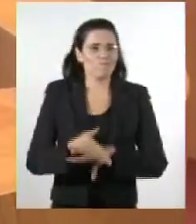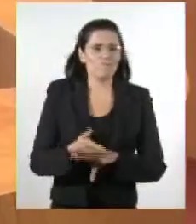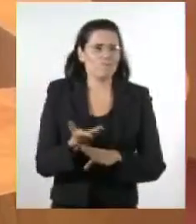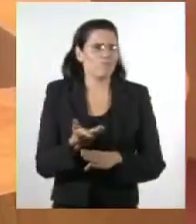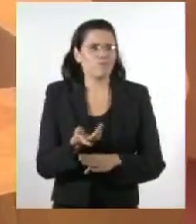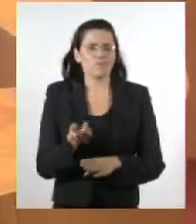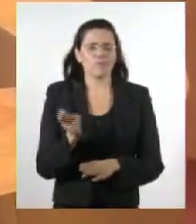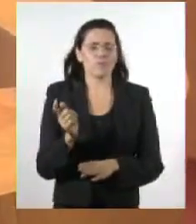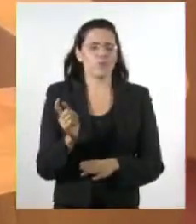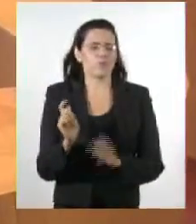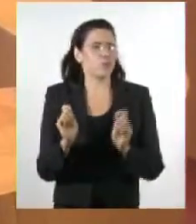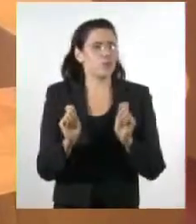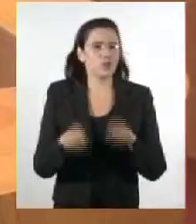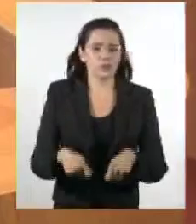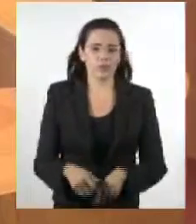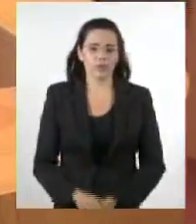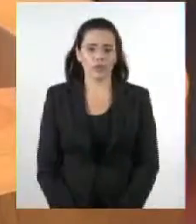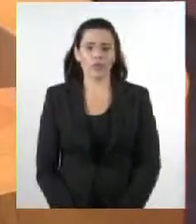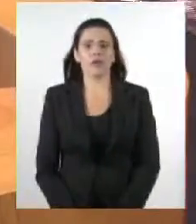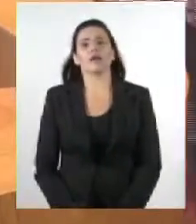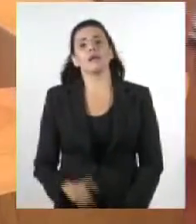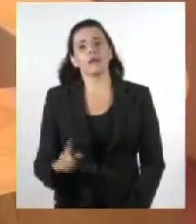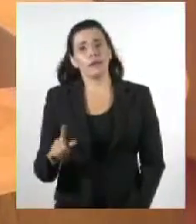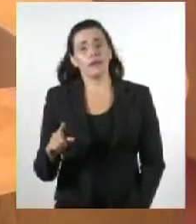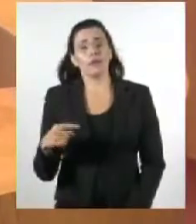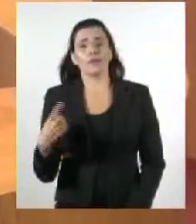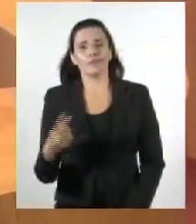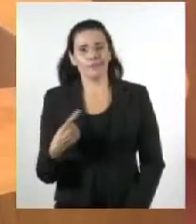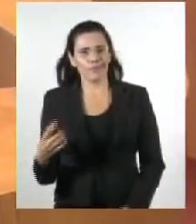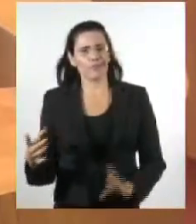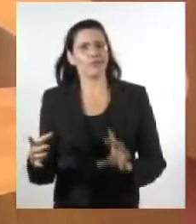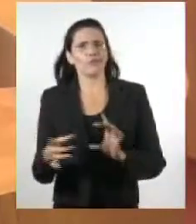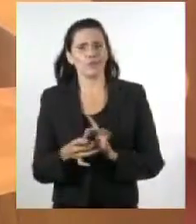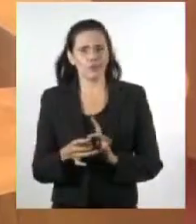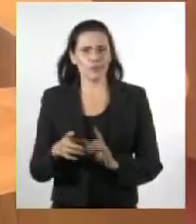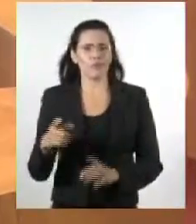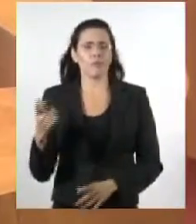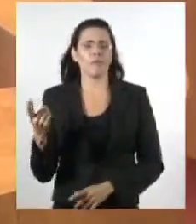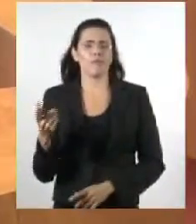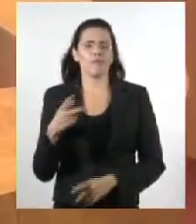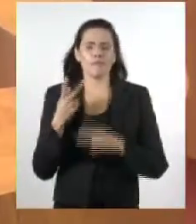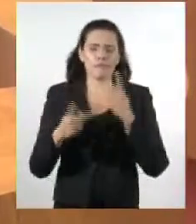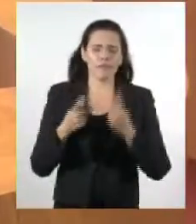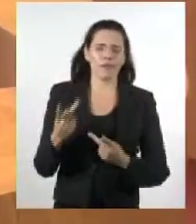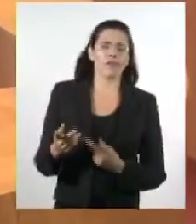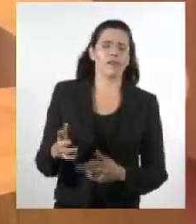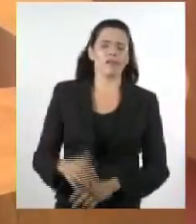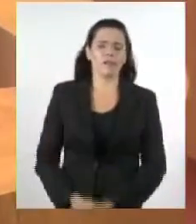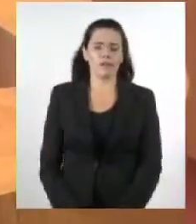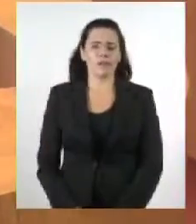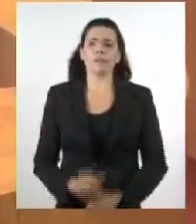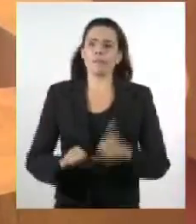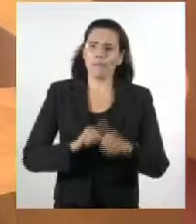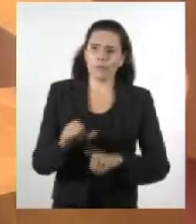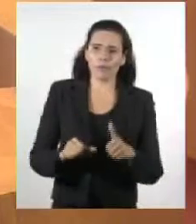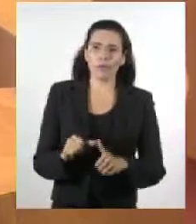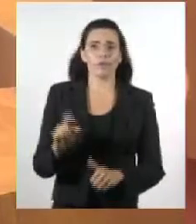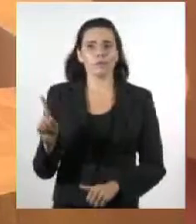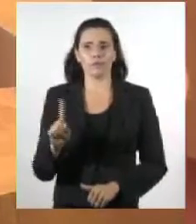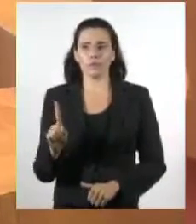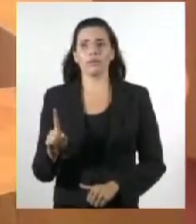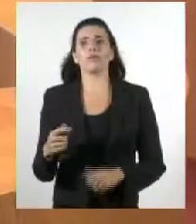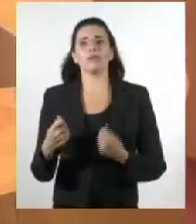faça algum movimento no que diz respeito a essas entidades filantrópicas. Fica, portanto, esse apelo e haveremos de apresentar um